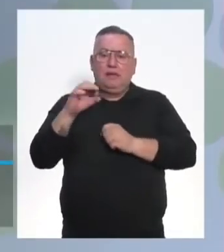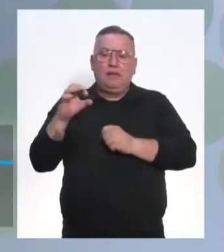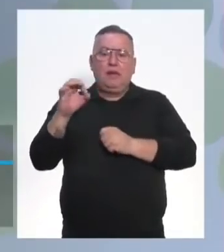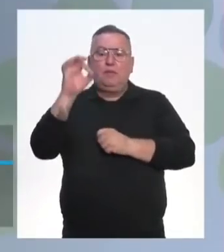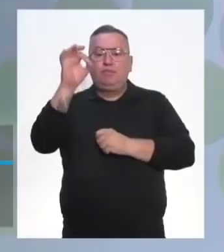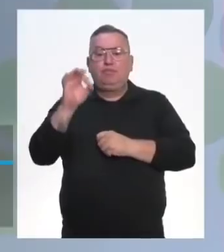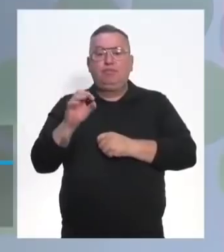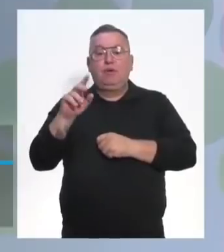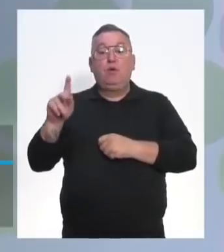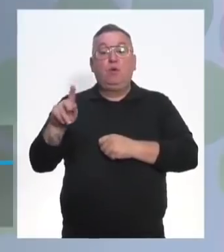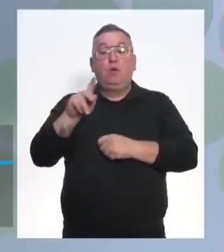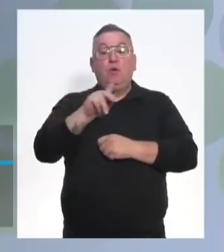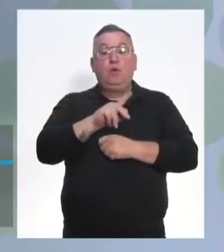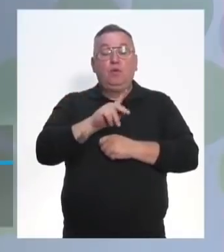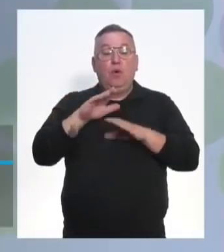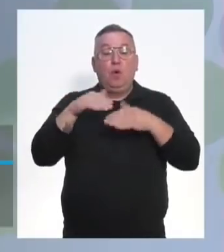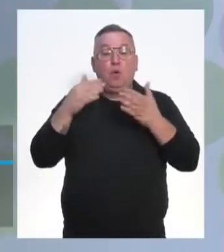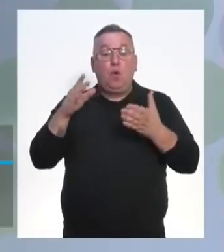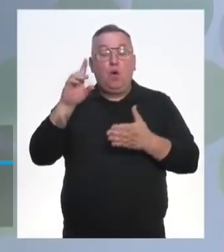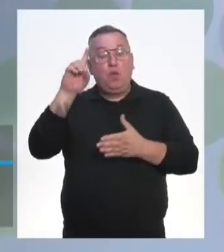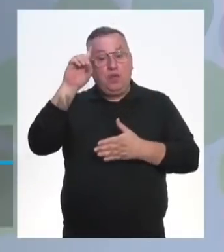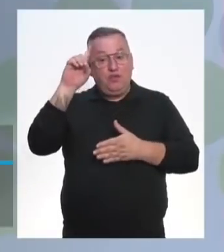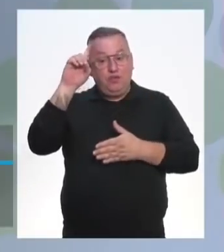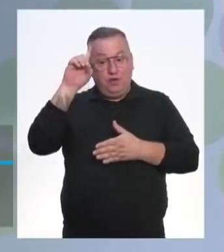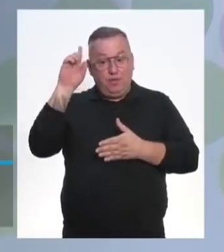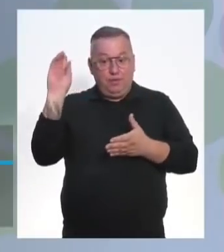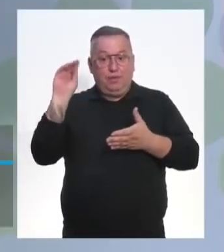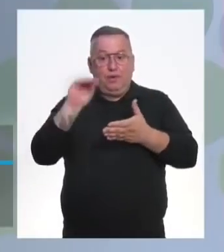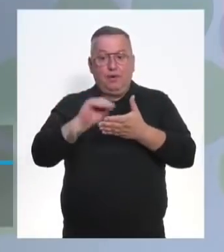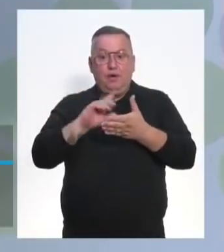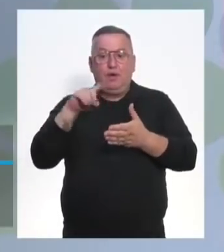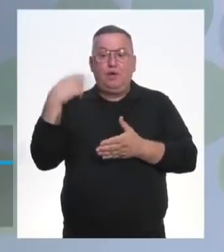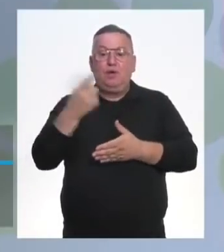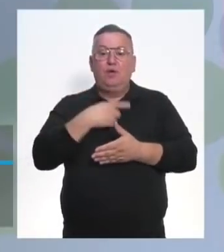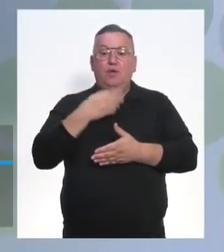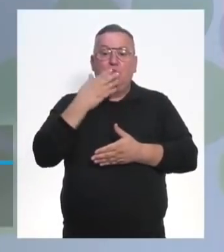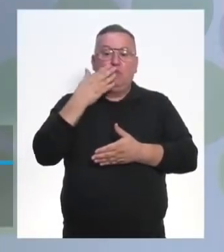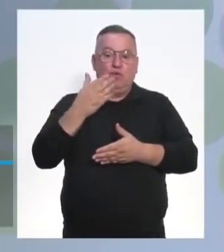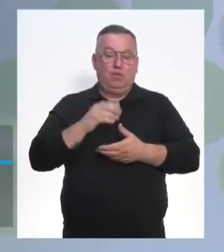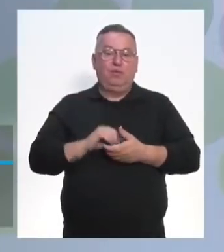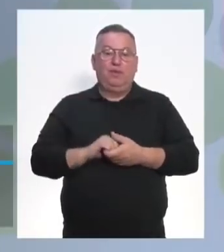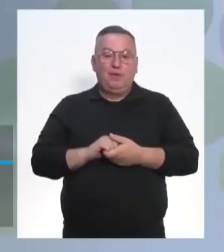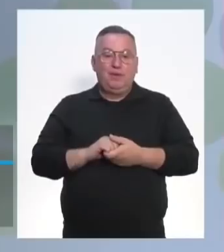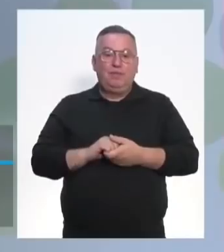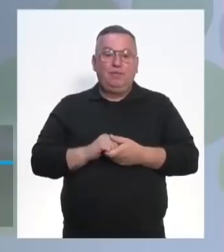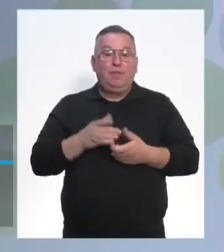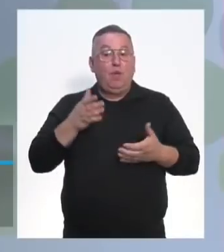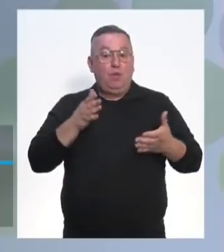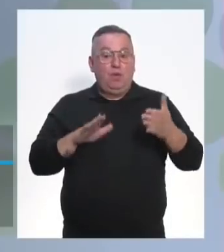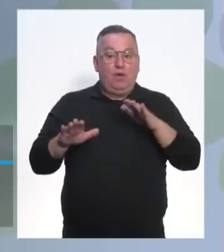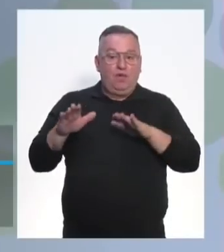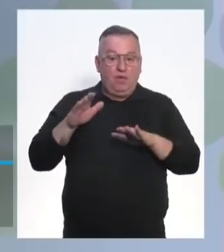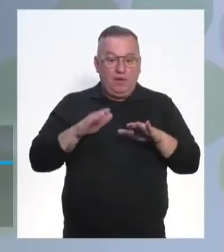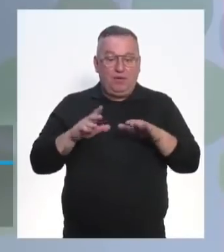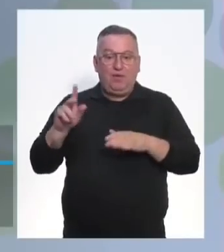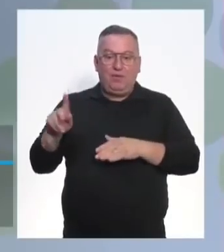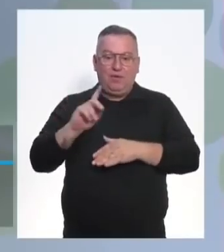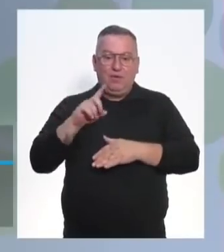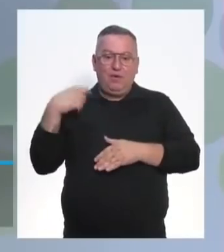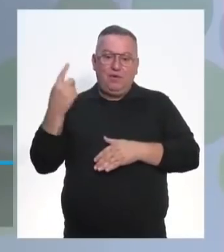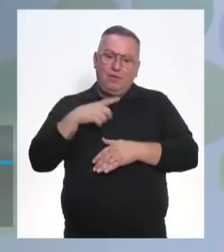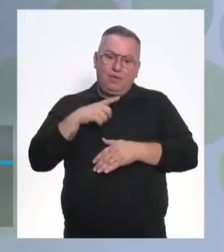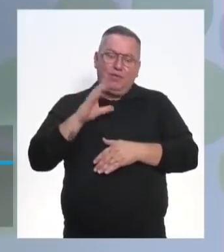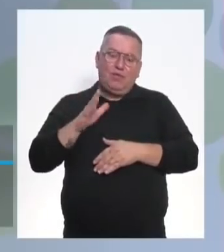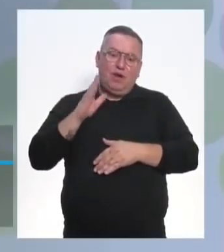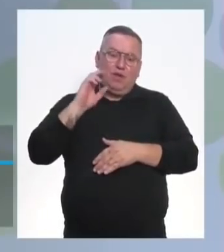professor a qual data. O que nós pedimos, aí, o que nós solicitamos. Provavelmente, professor, que nós já citamos aqui, vocês